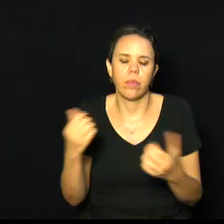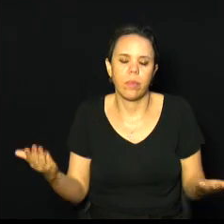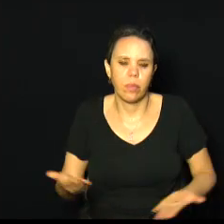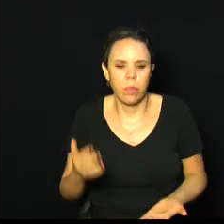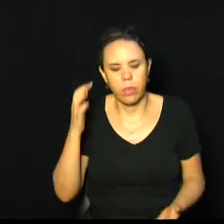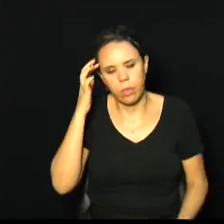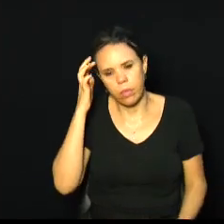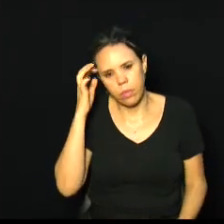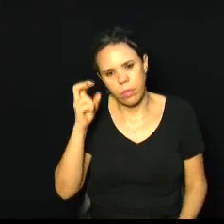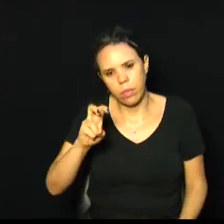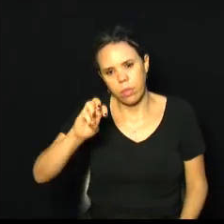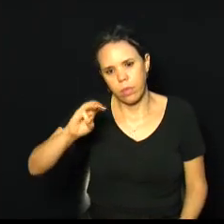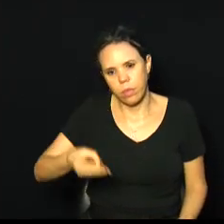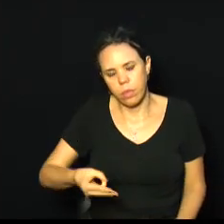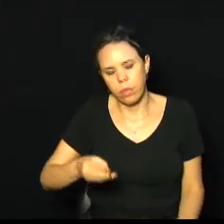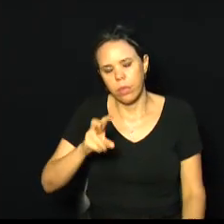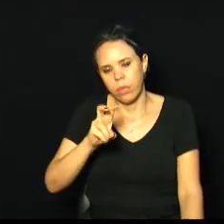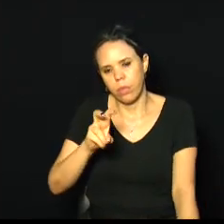né,